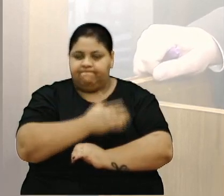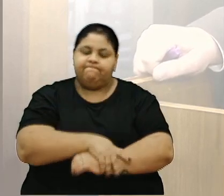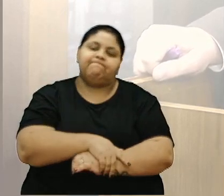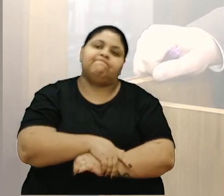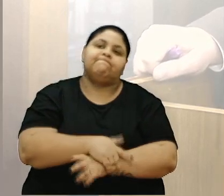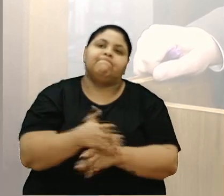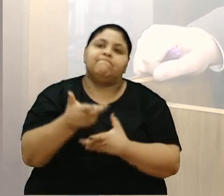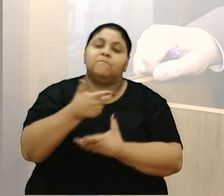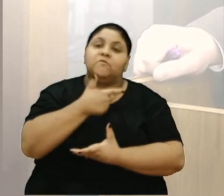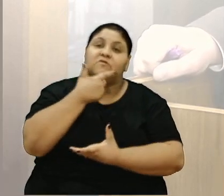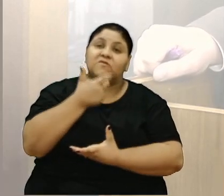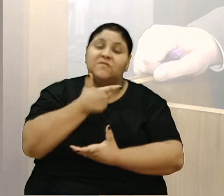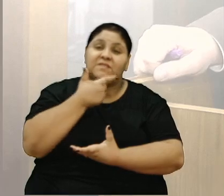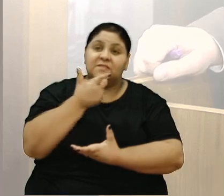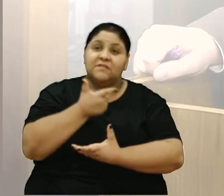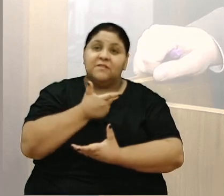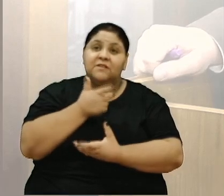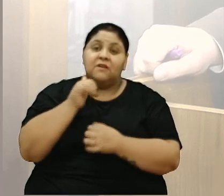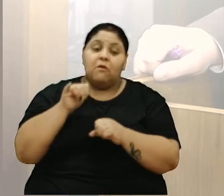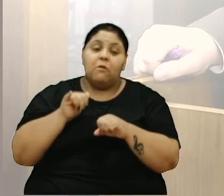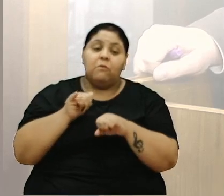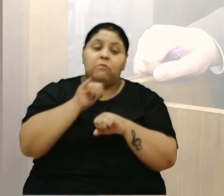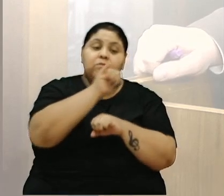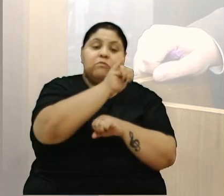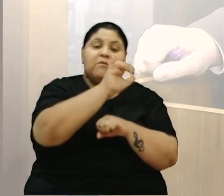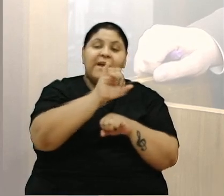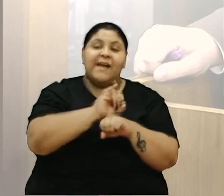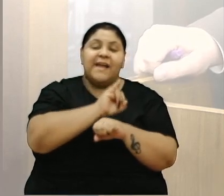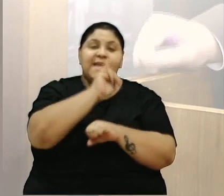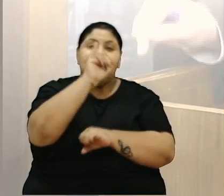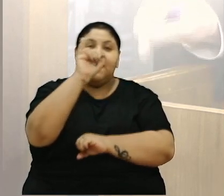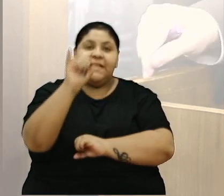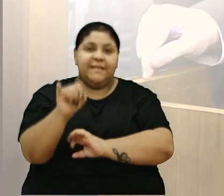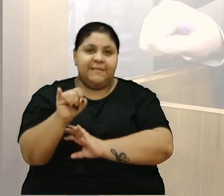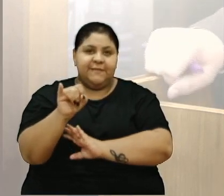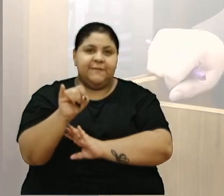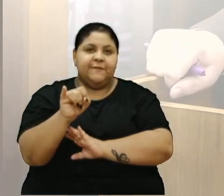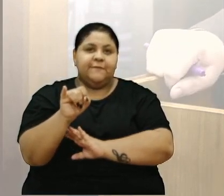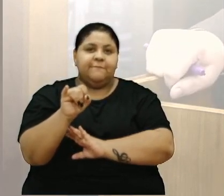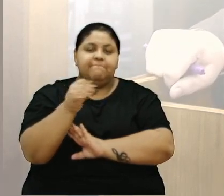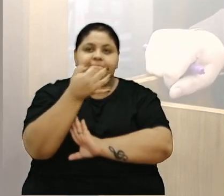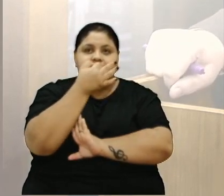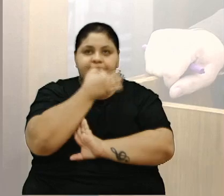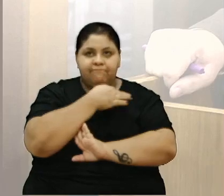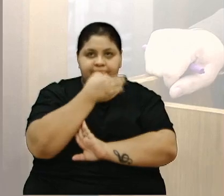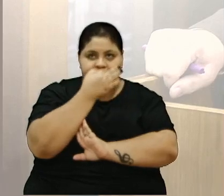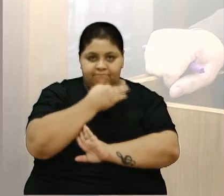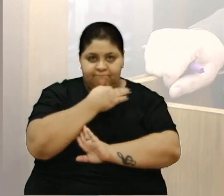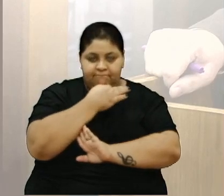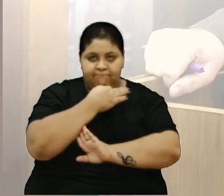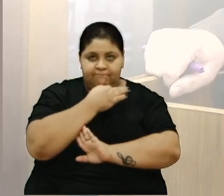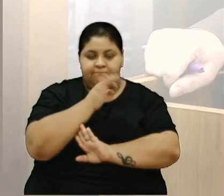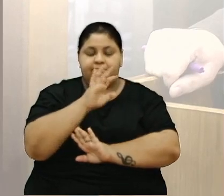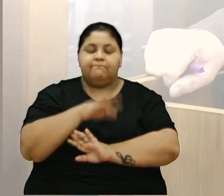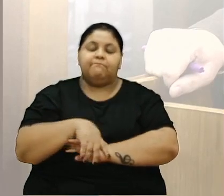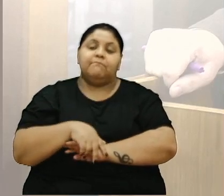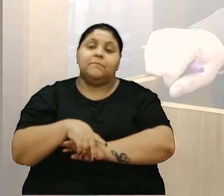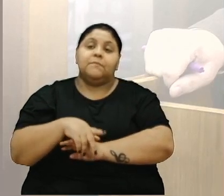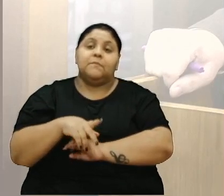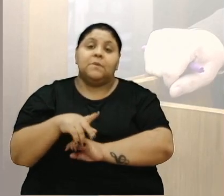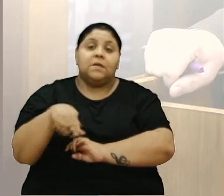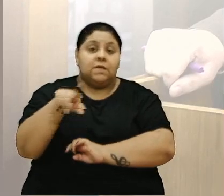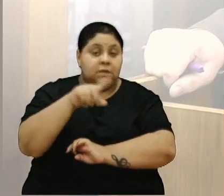Estamos falando em aeroporto internacional, em Caxias do Sul. Estamos